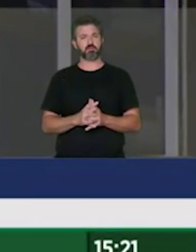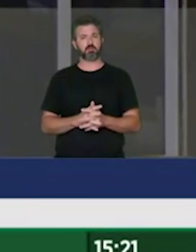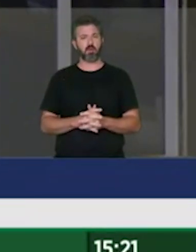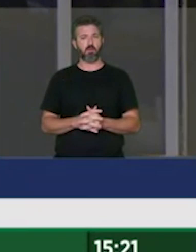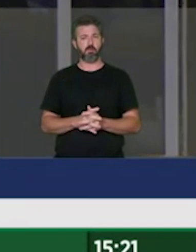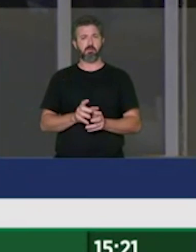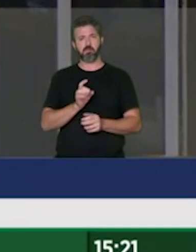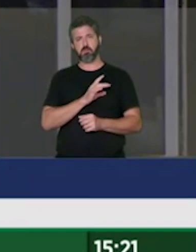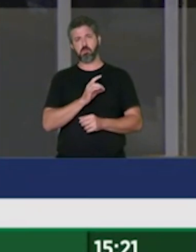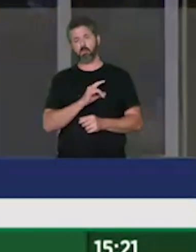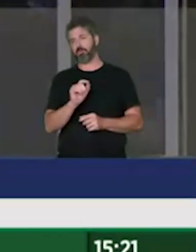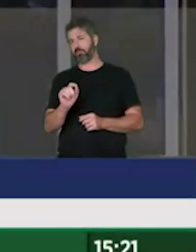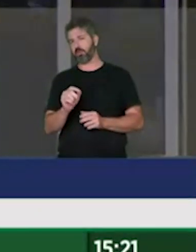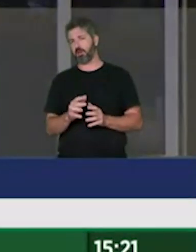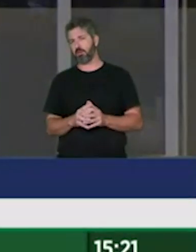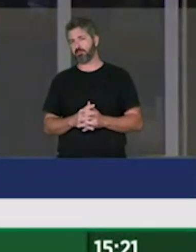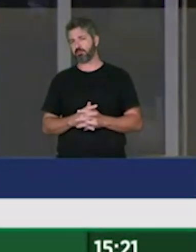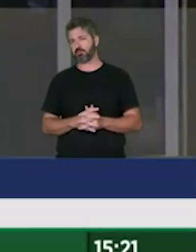medo do quê?